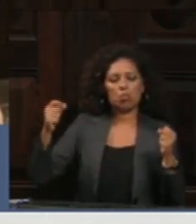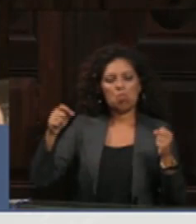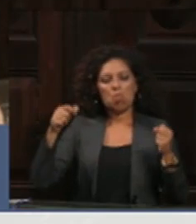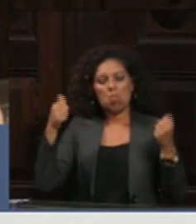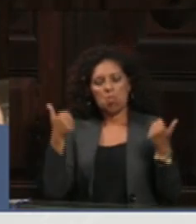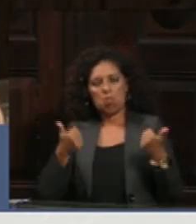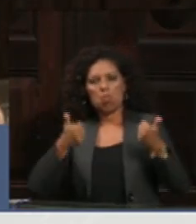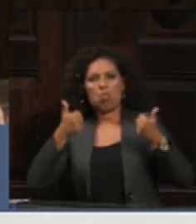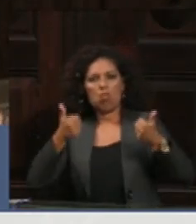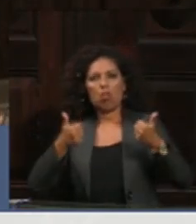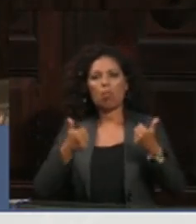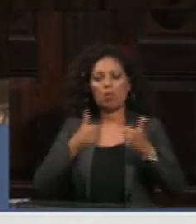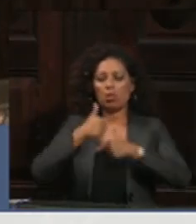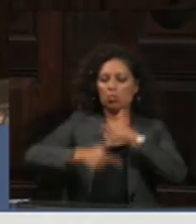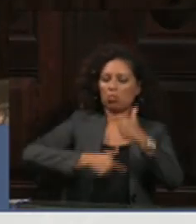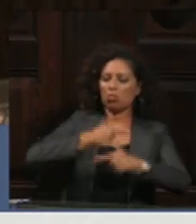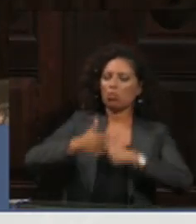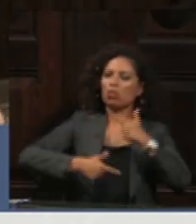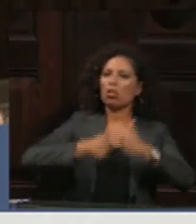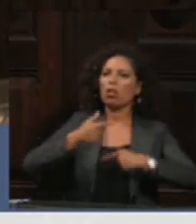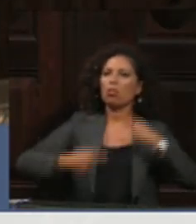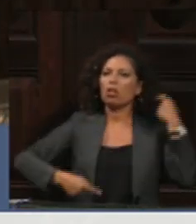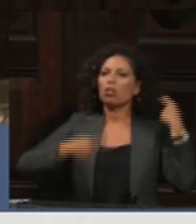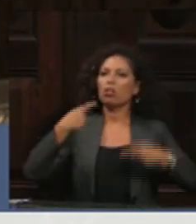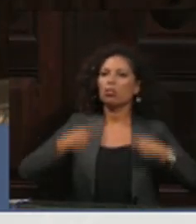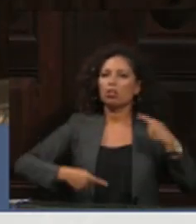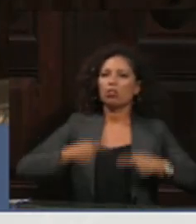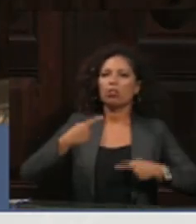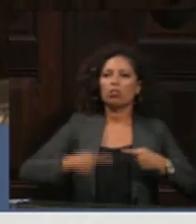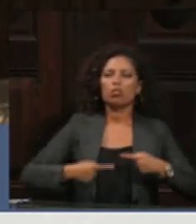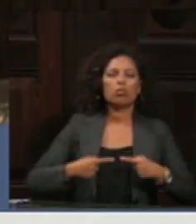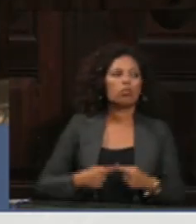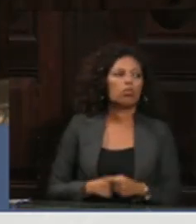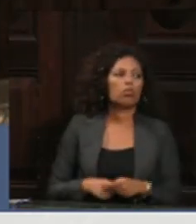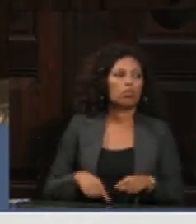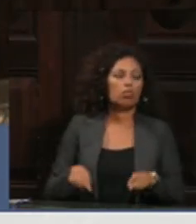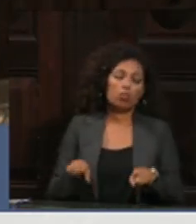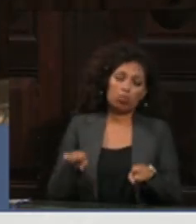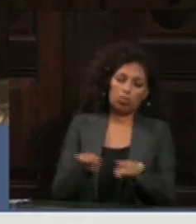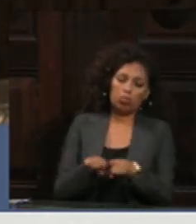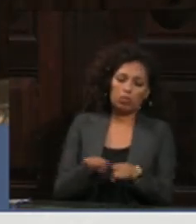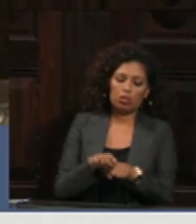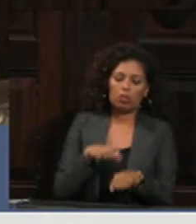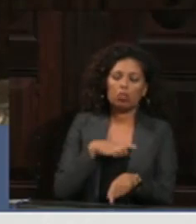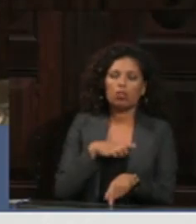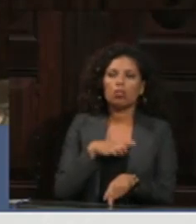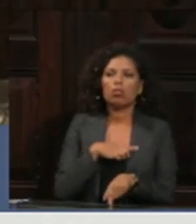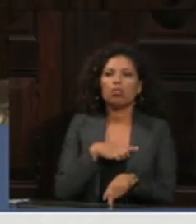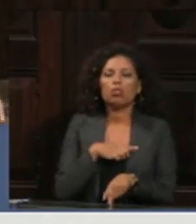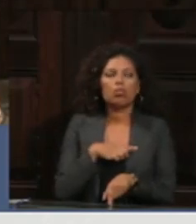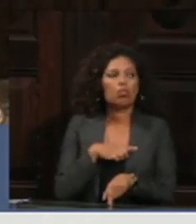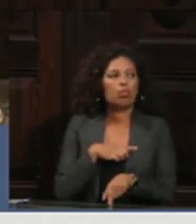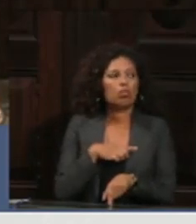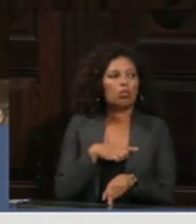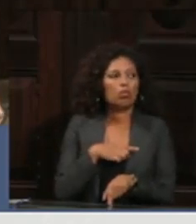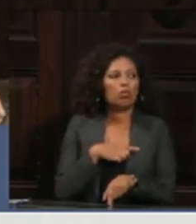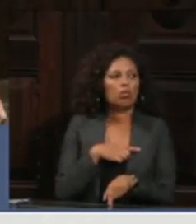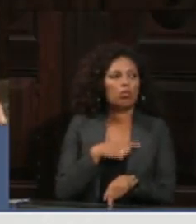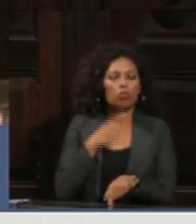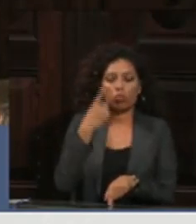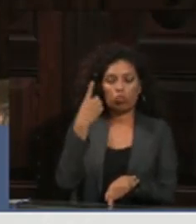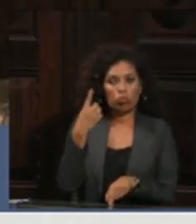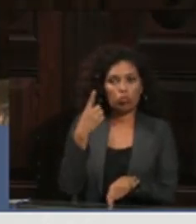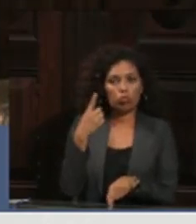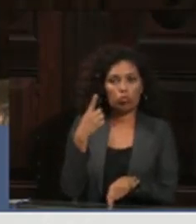profundamente no exercício dos mandatos. E ainda temos uma